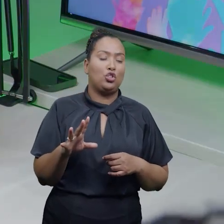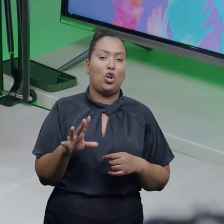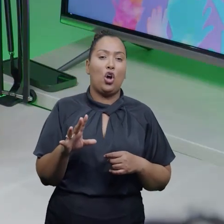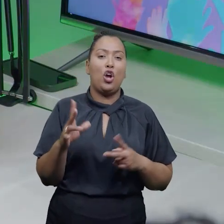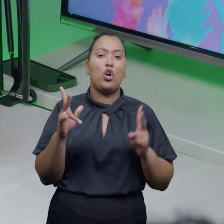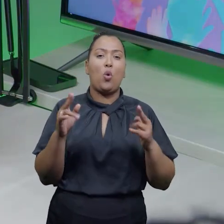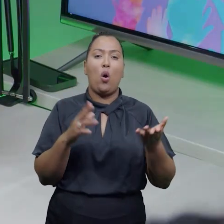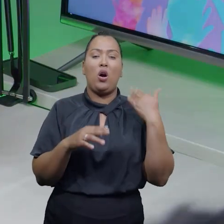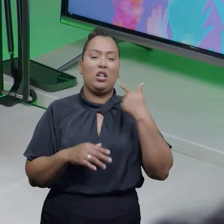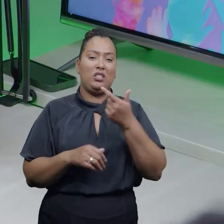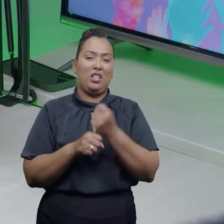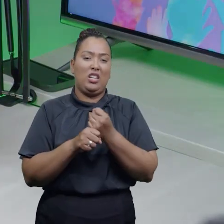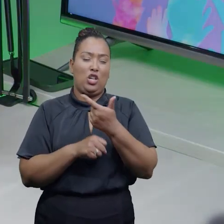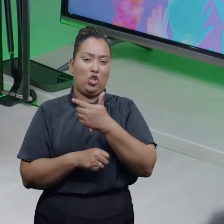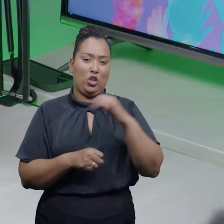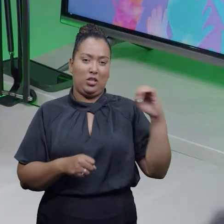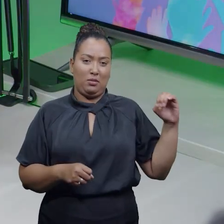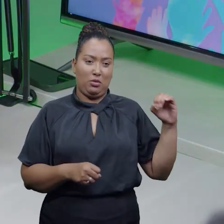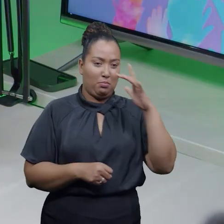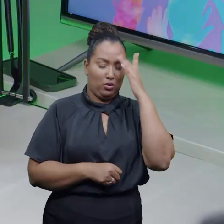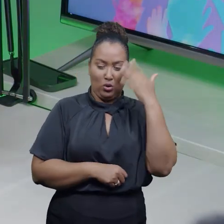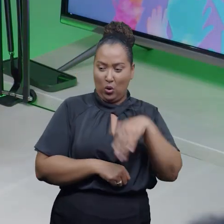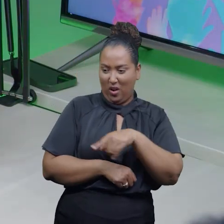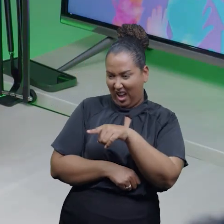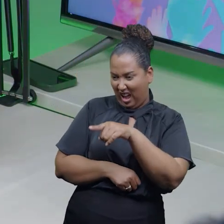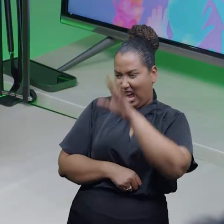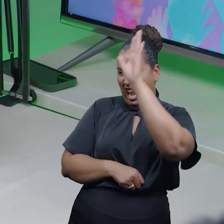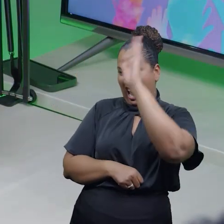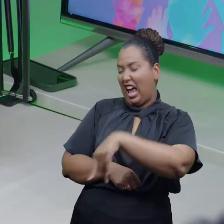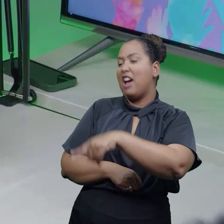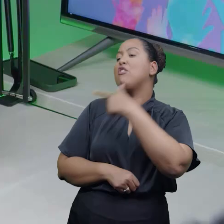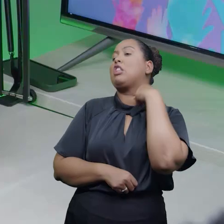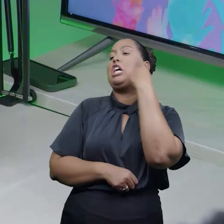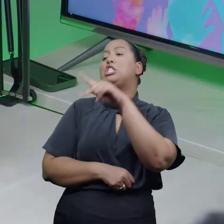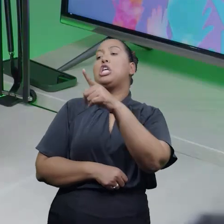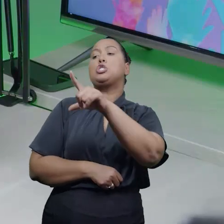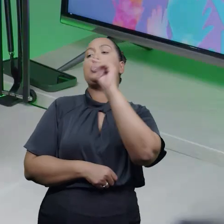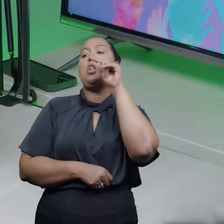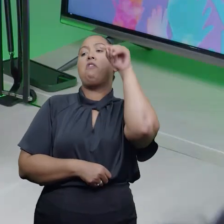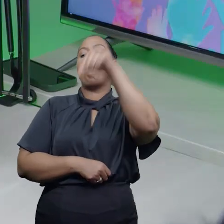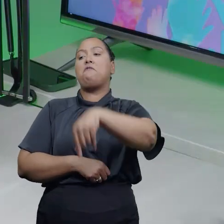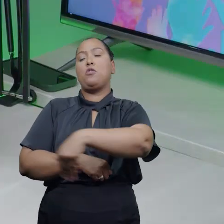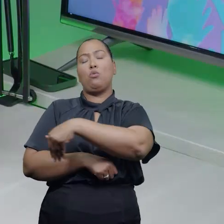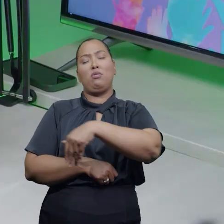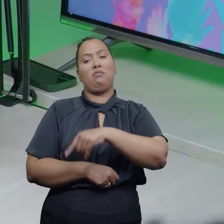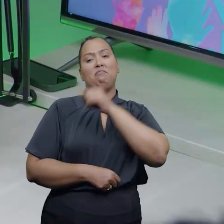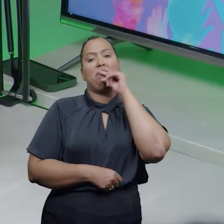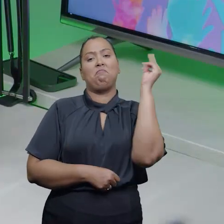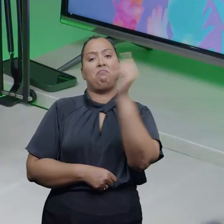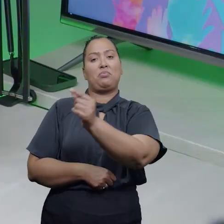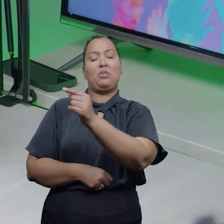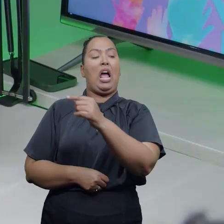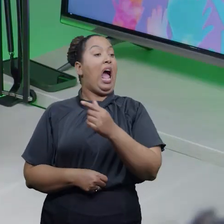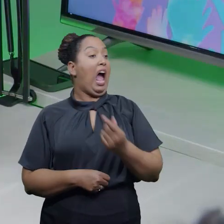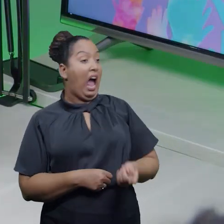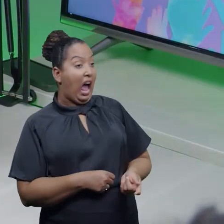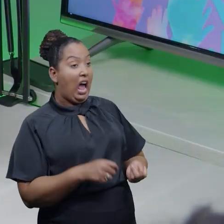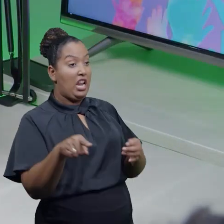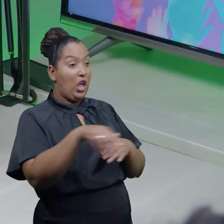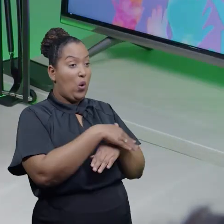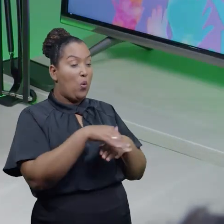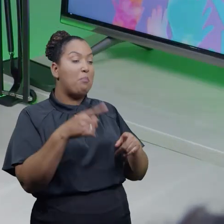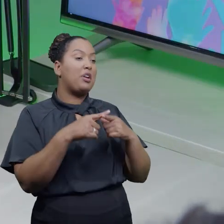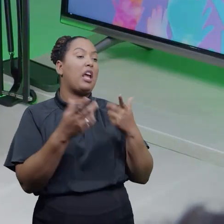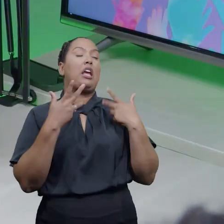viés, eu diria ali do início dos anos 2000, que a gente olhava para as pessoas em situação de rua e colocava, tá na rua porque quer, tá na